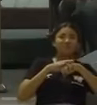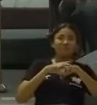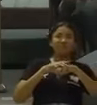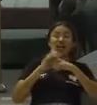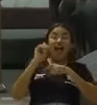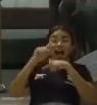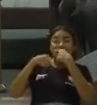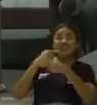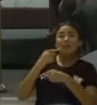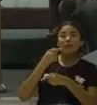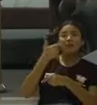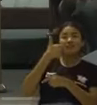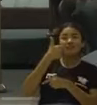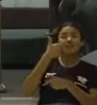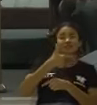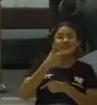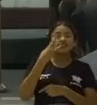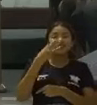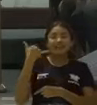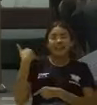pai.